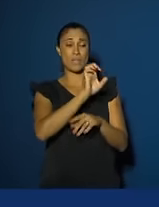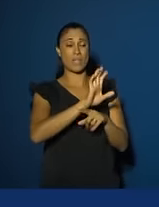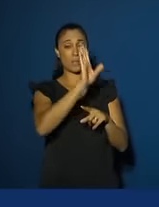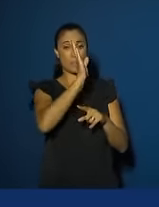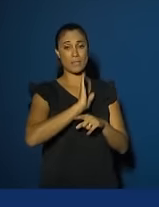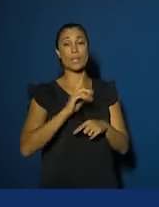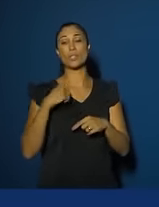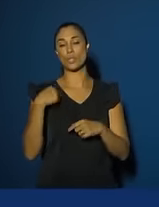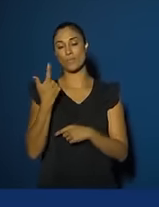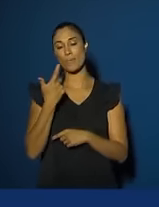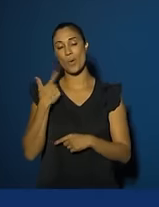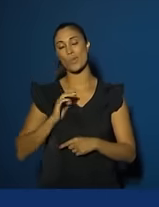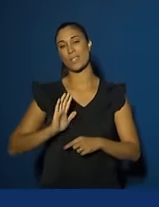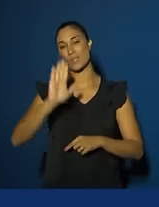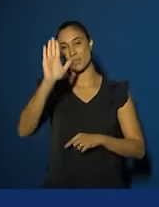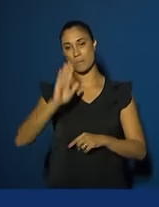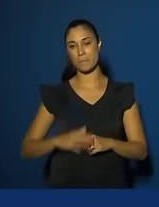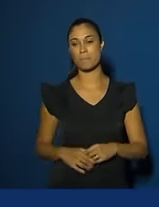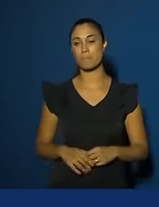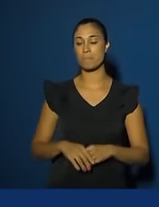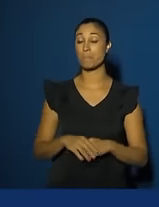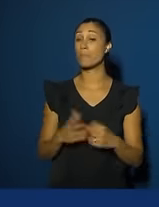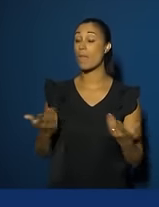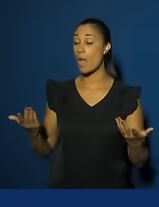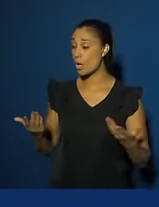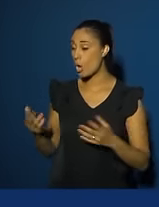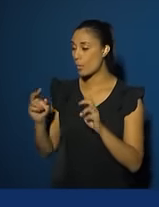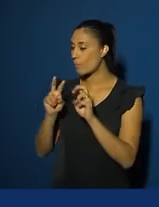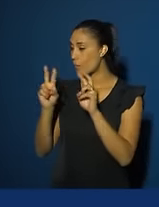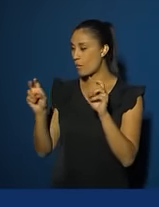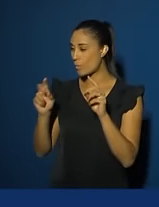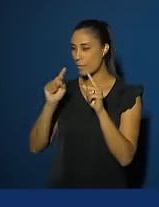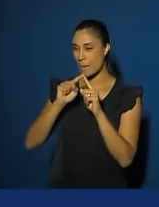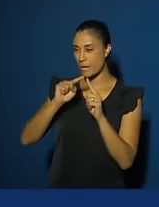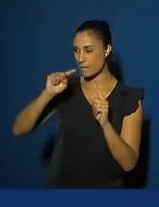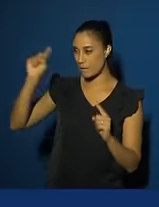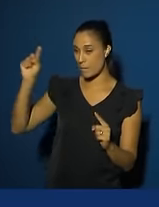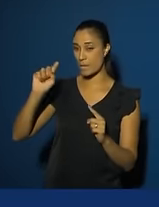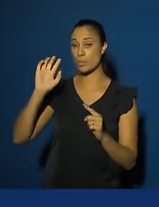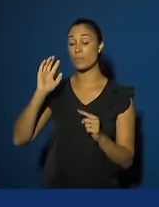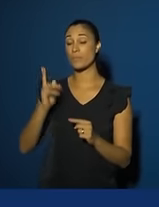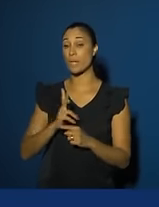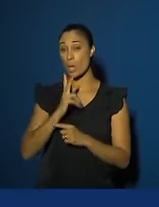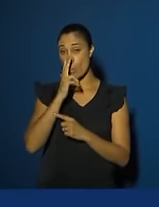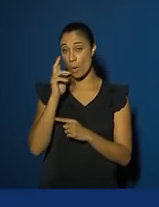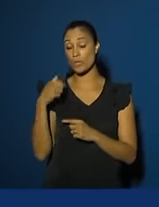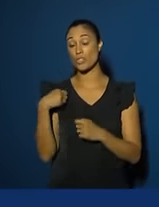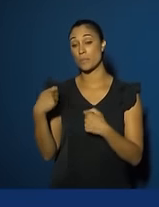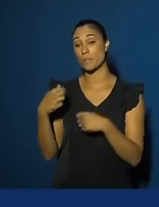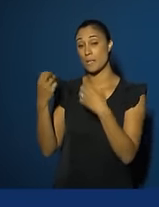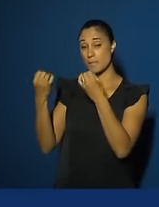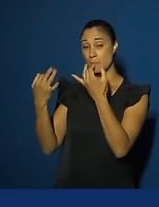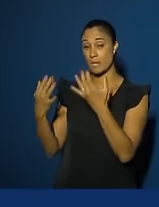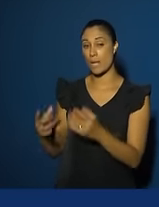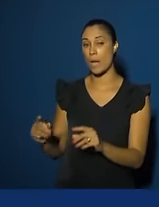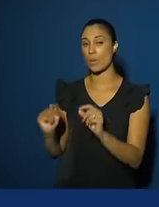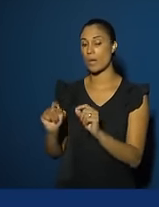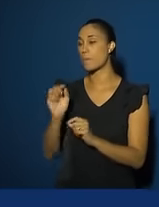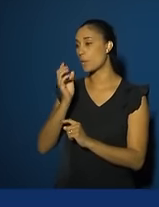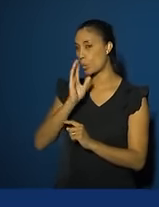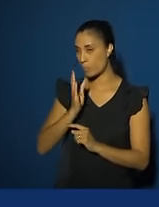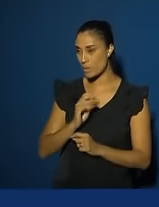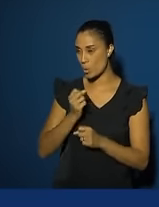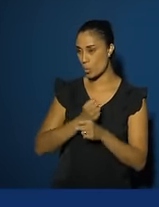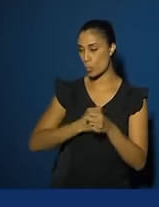prosperar por aí vamos falar um pouquinho de crescimento Já que o senhor falou eu acho que a gente tem que explicar um pouco melhor o seguinte o Brasil